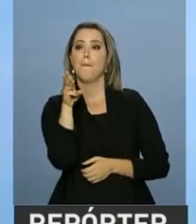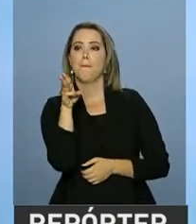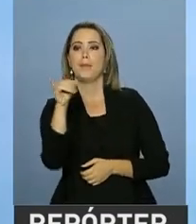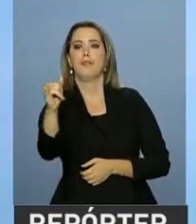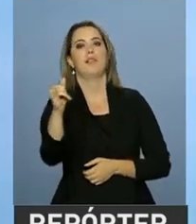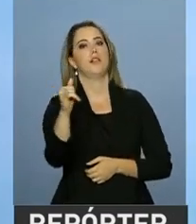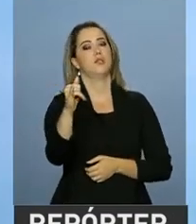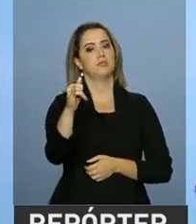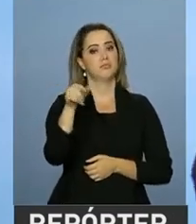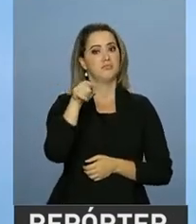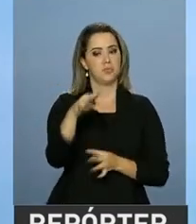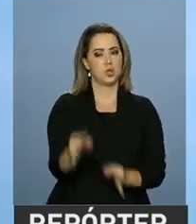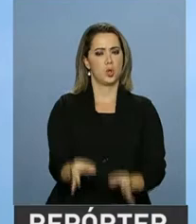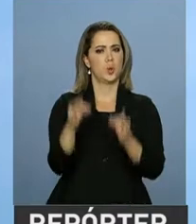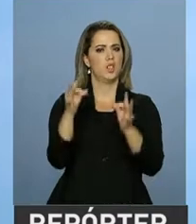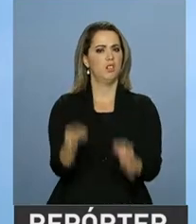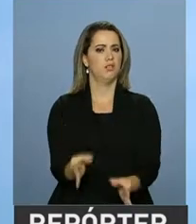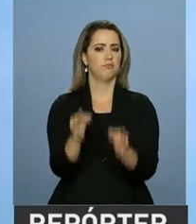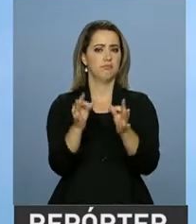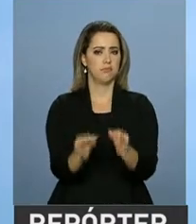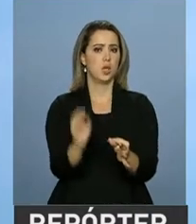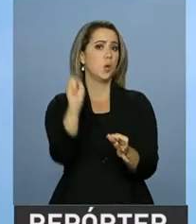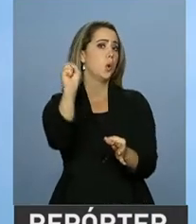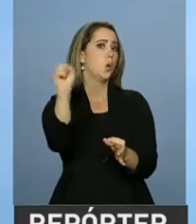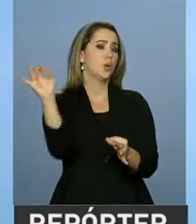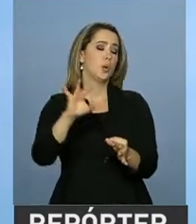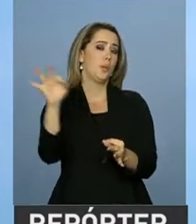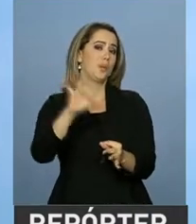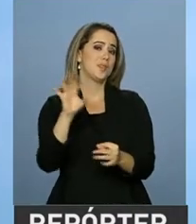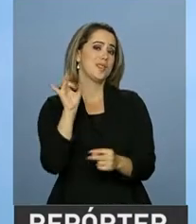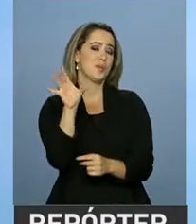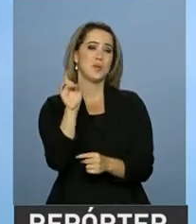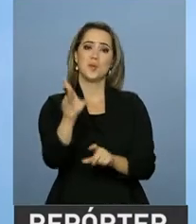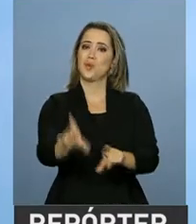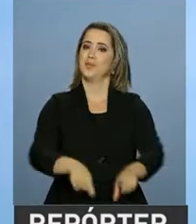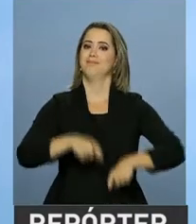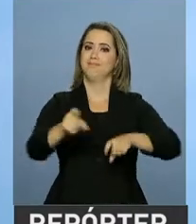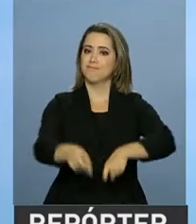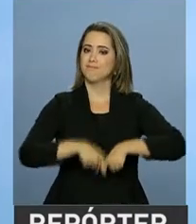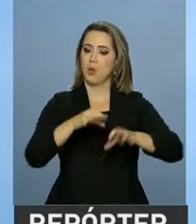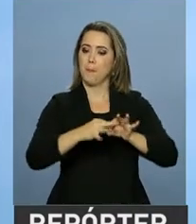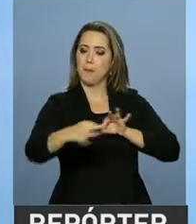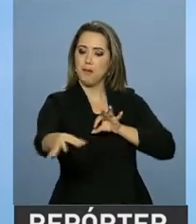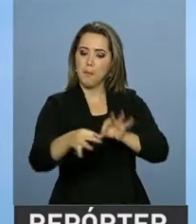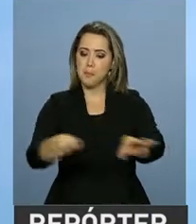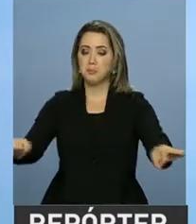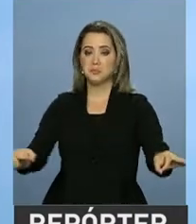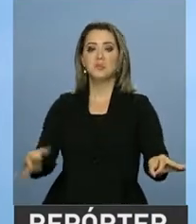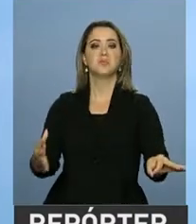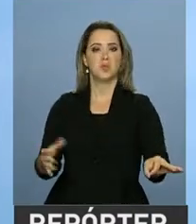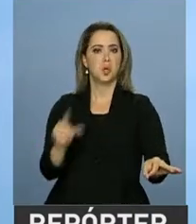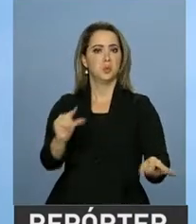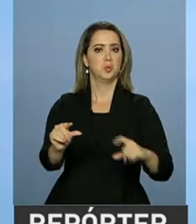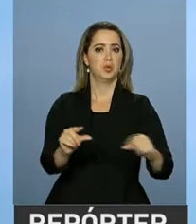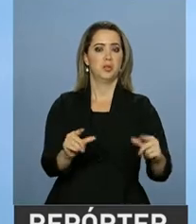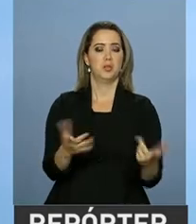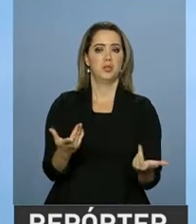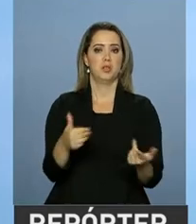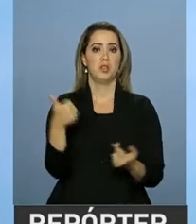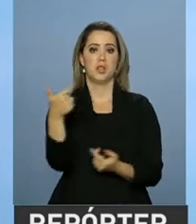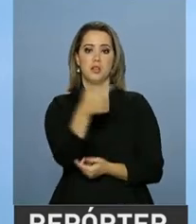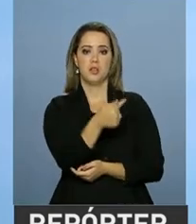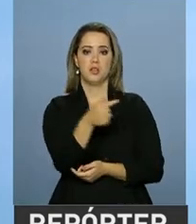toneladas ocupando 8% do território para fazer agricultura 8% para agricultura e